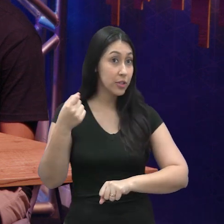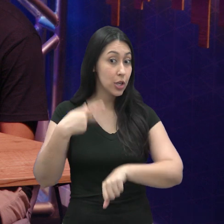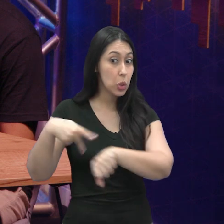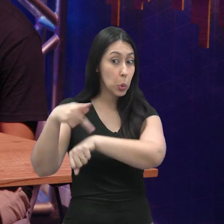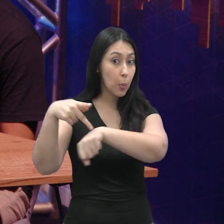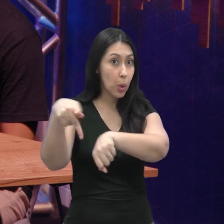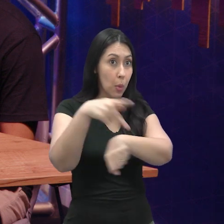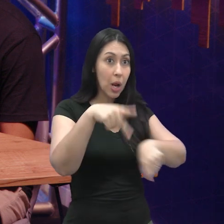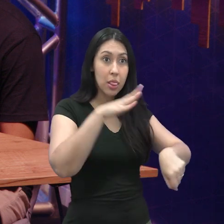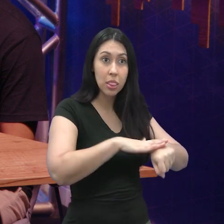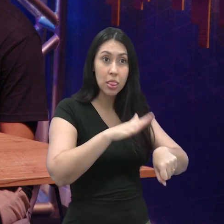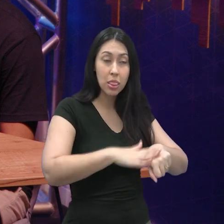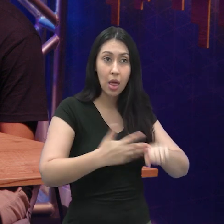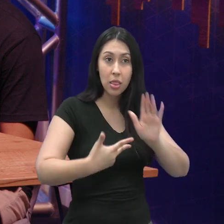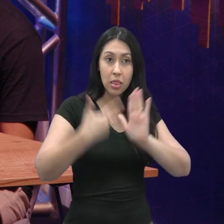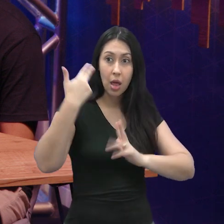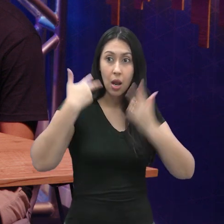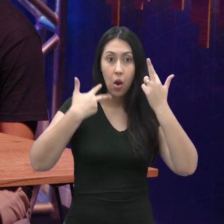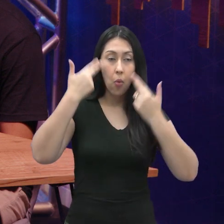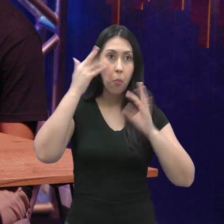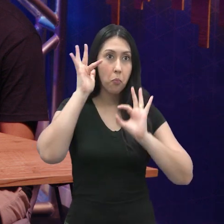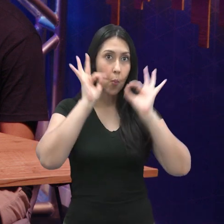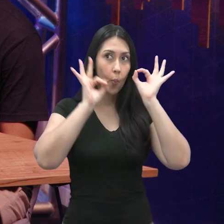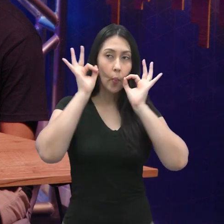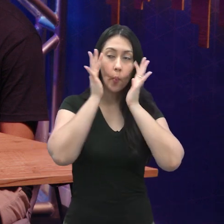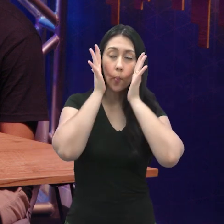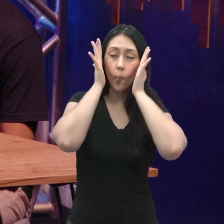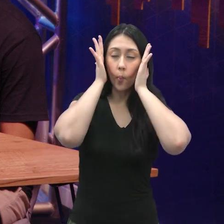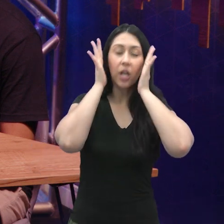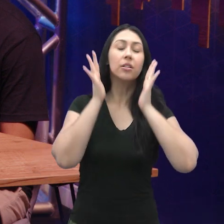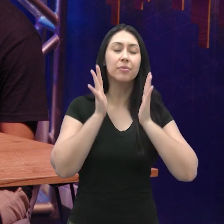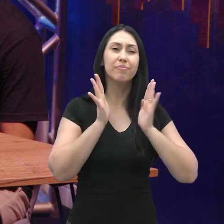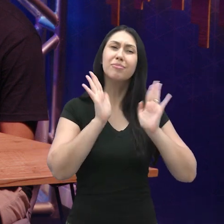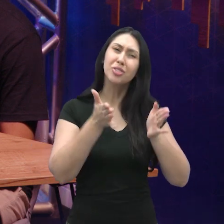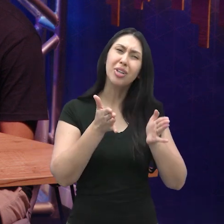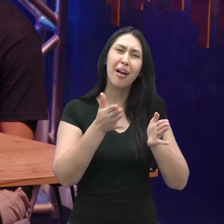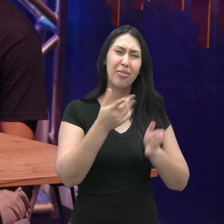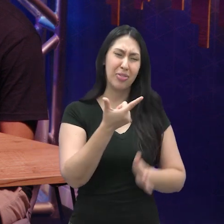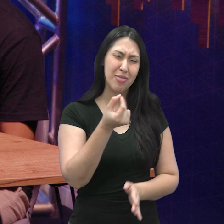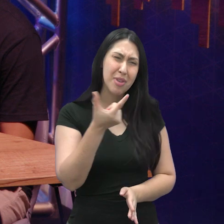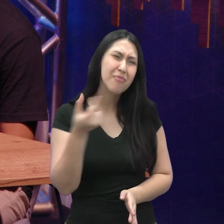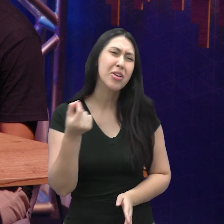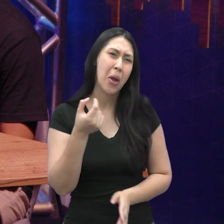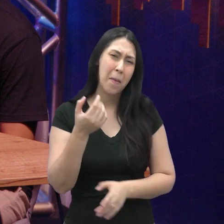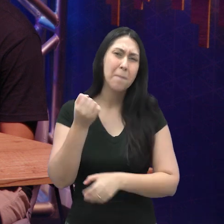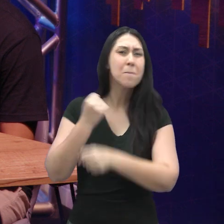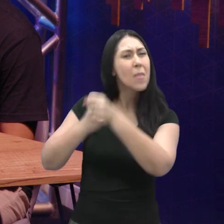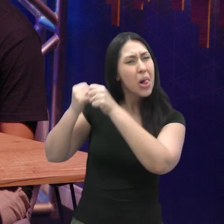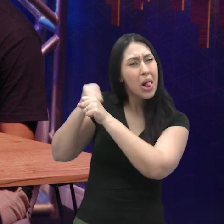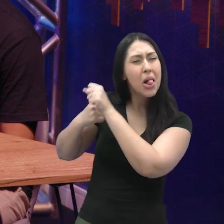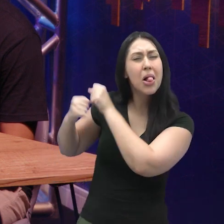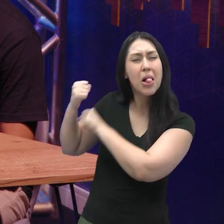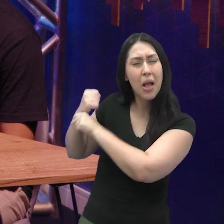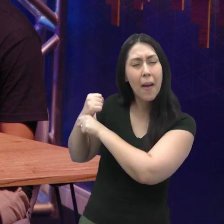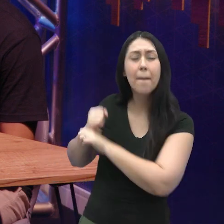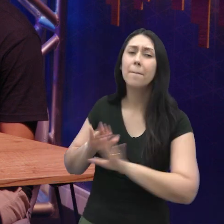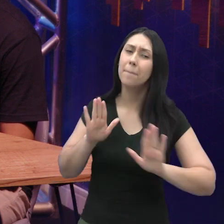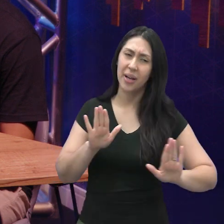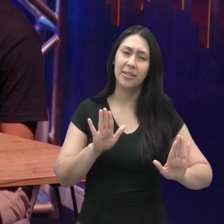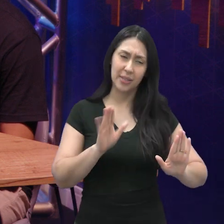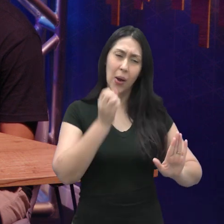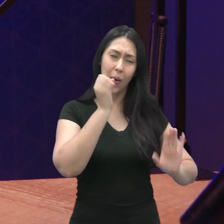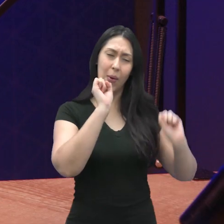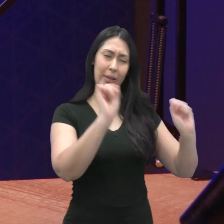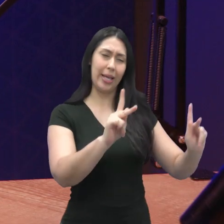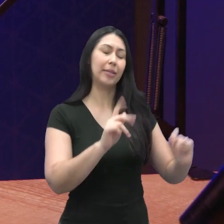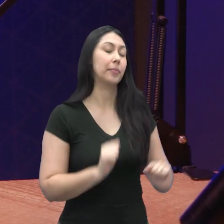cirurgias plásticas. Foi alguns dos dados aqui mais recentes que a gente encontrou. Já faz algum tempinho, né? Mas já serve para a gente ter aqui uma